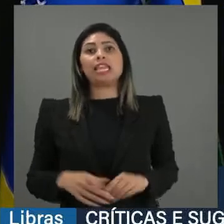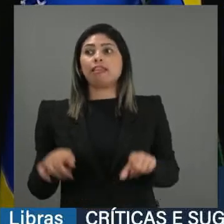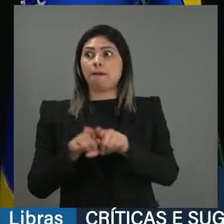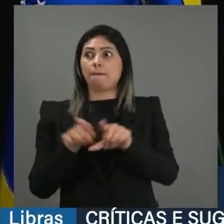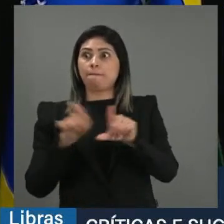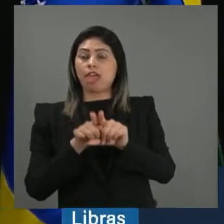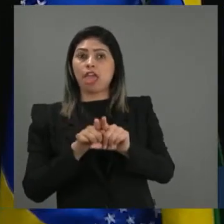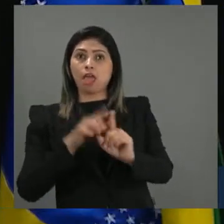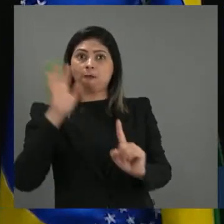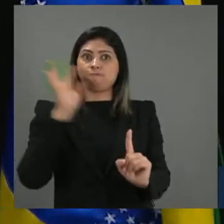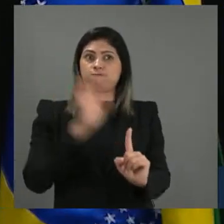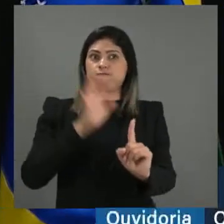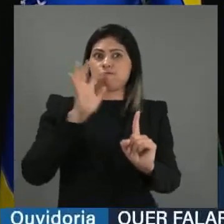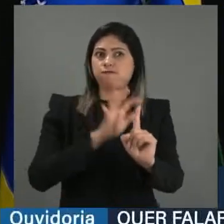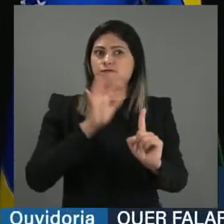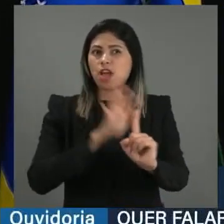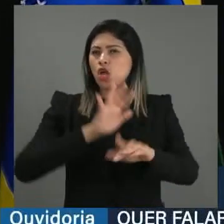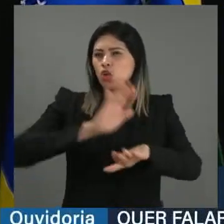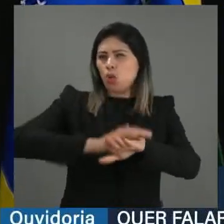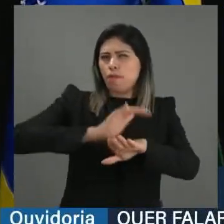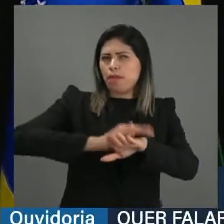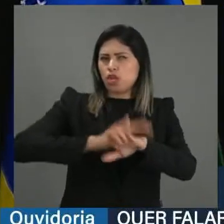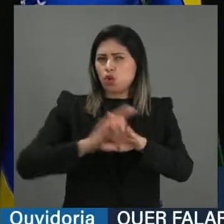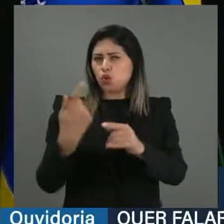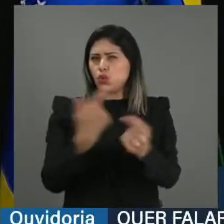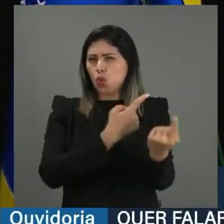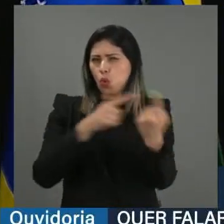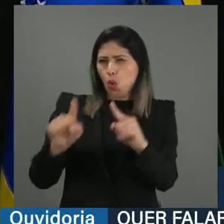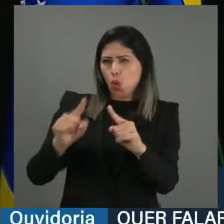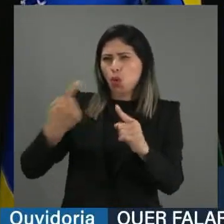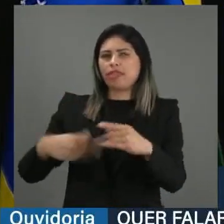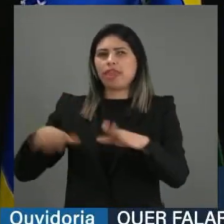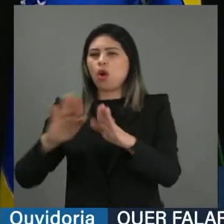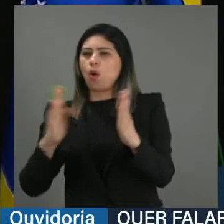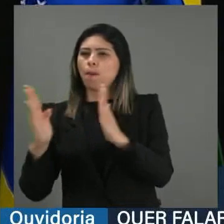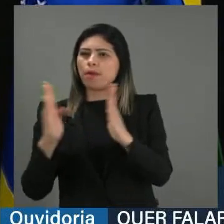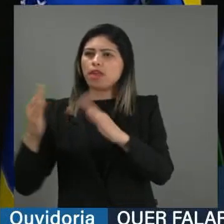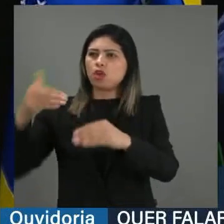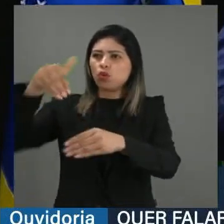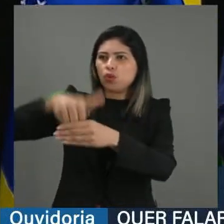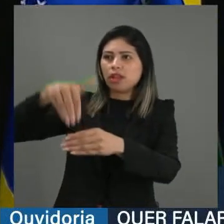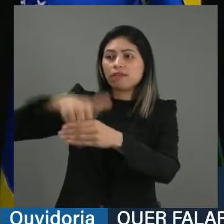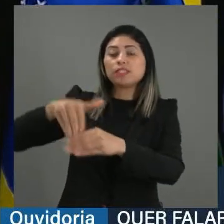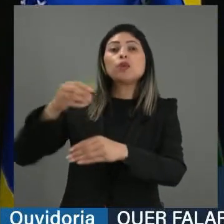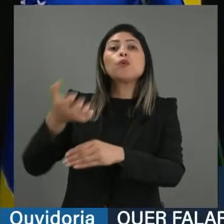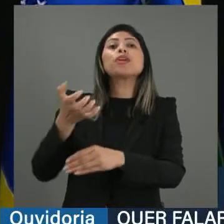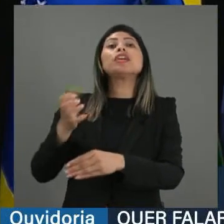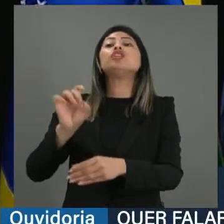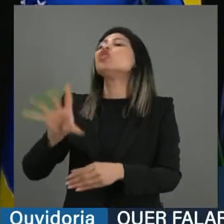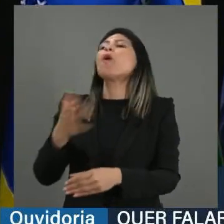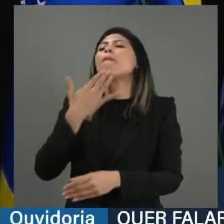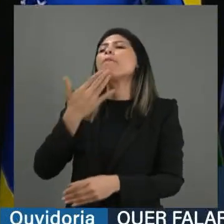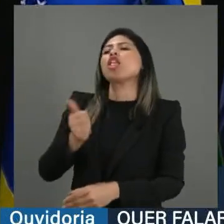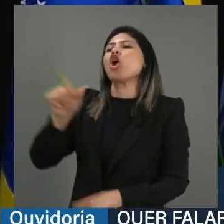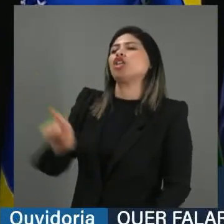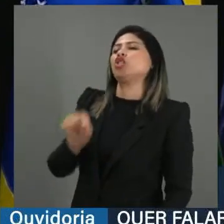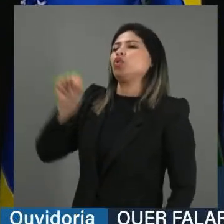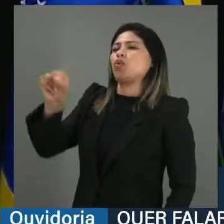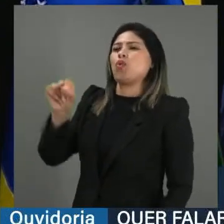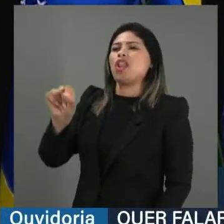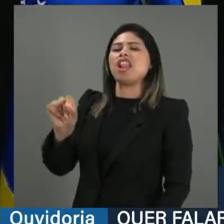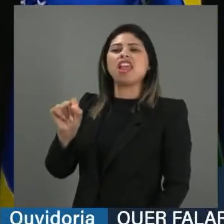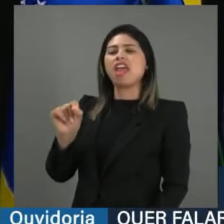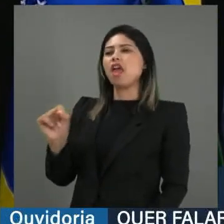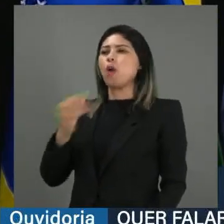Influenciaram até a última hora a eleição apenas para o lado ideológico que queria, para o preferido